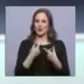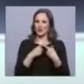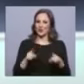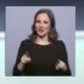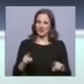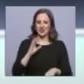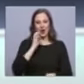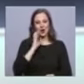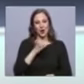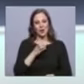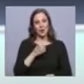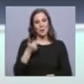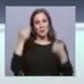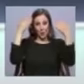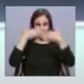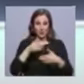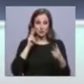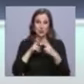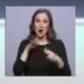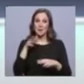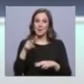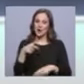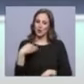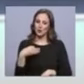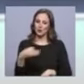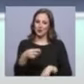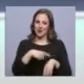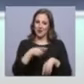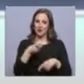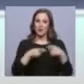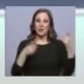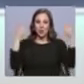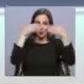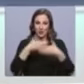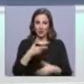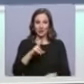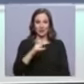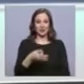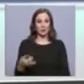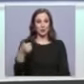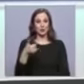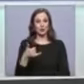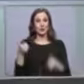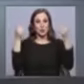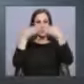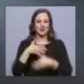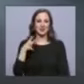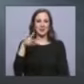en14 moto encontramos amanhã contempla as 96 na a2 boa nota